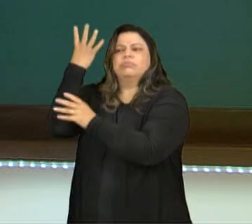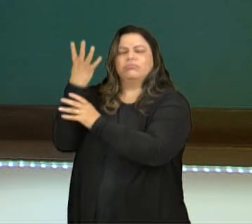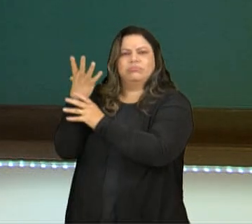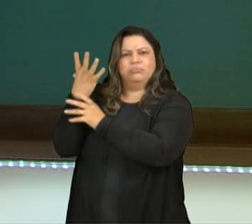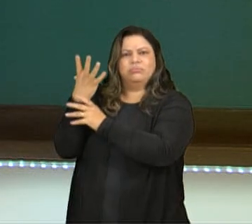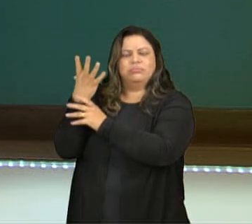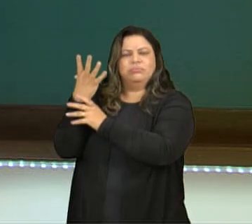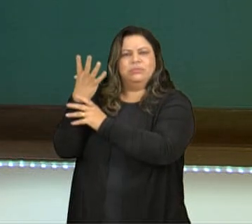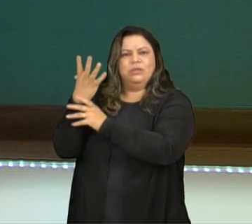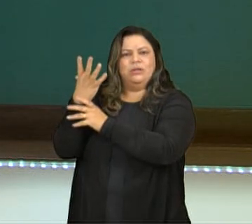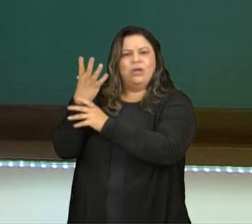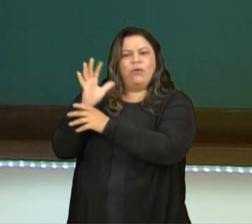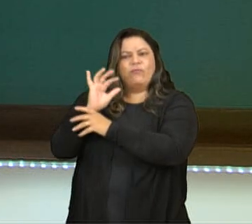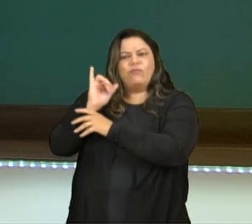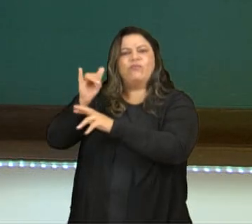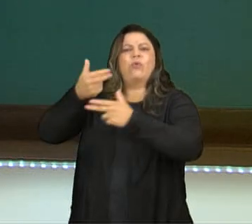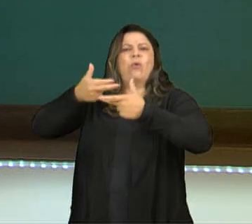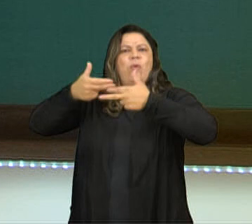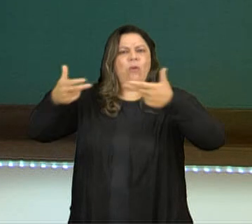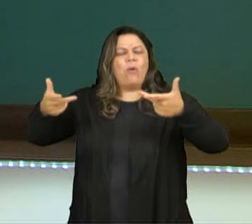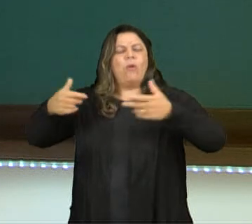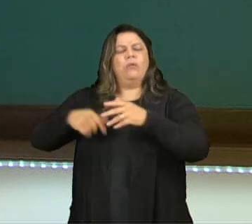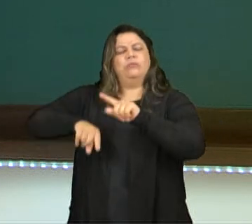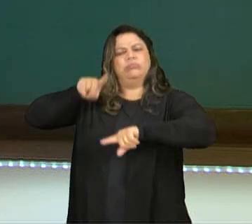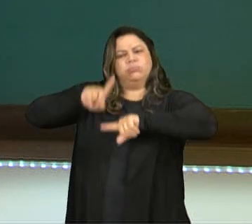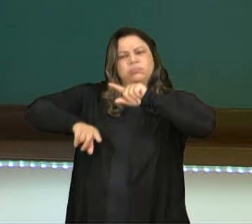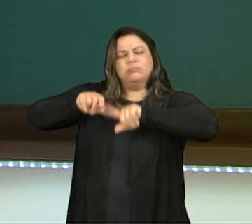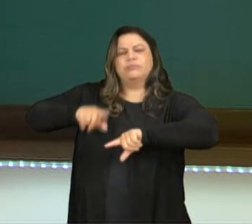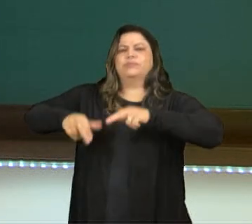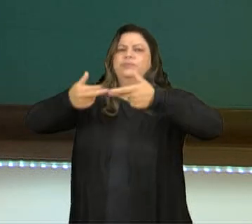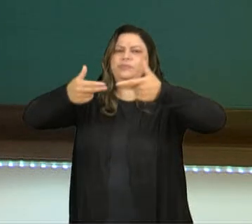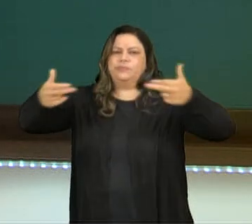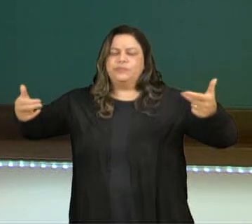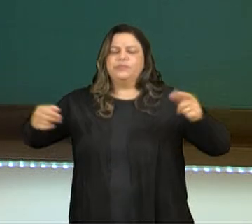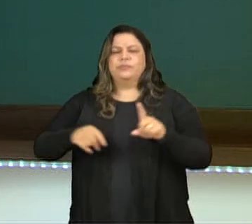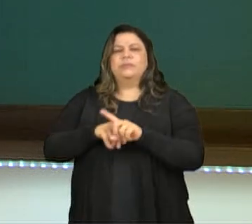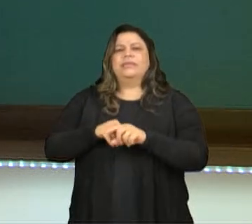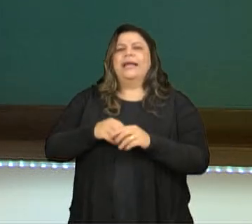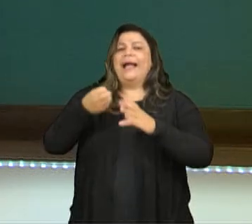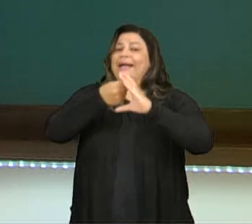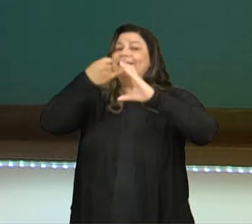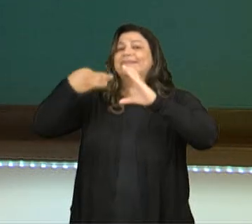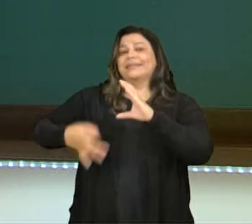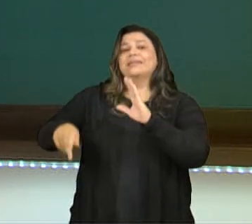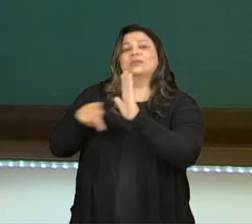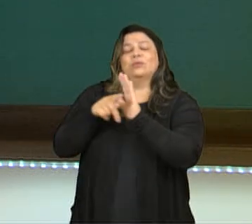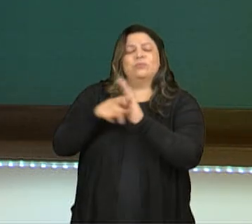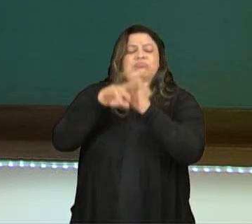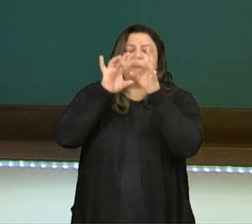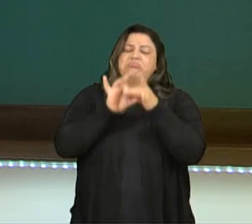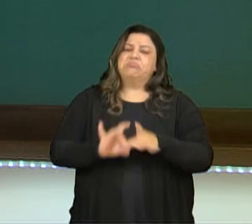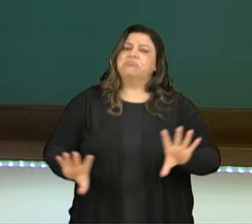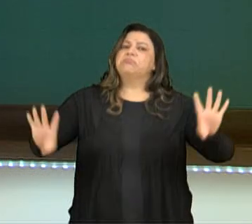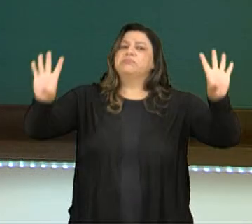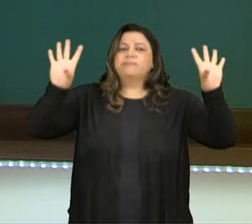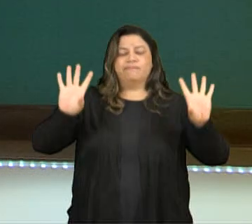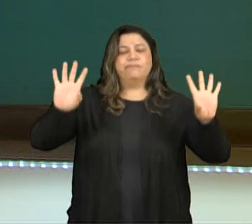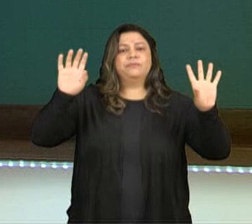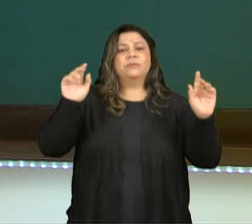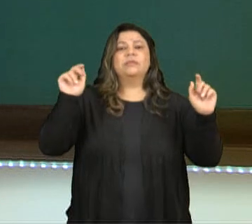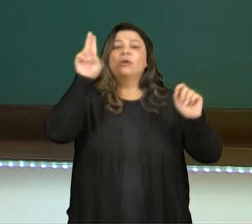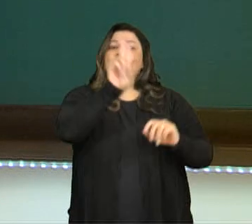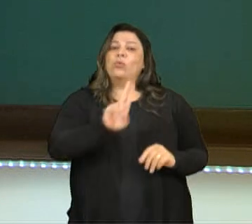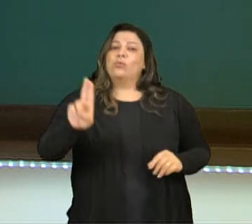né? Bens naturais, né? Características naturais que estão disponíveis e que podem ser utilizadas